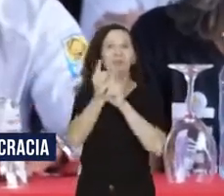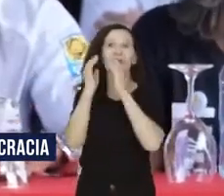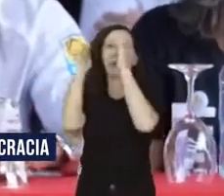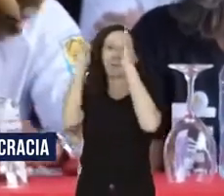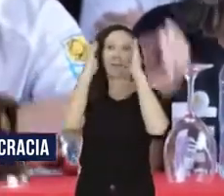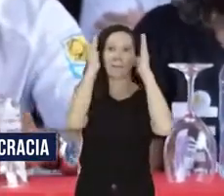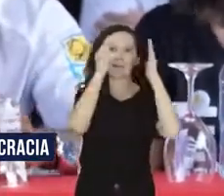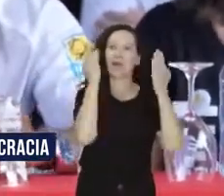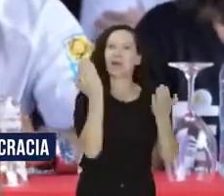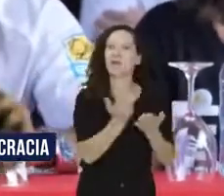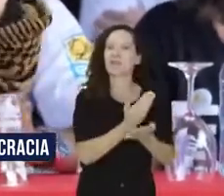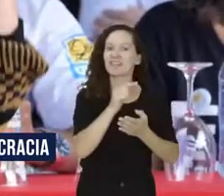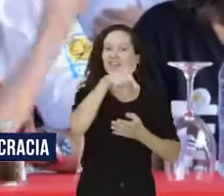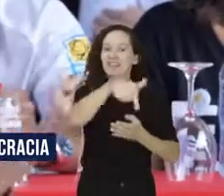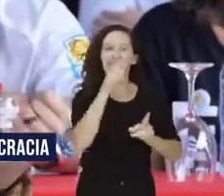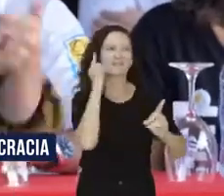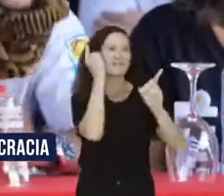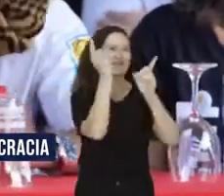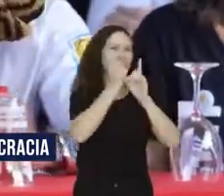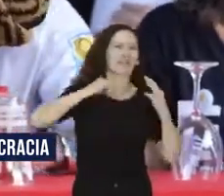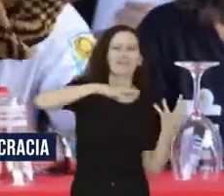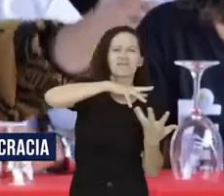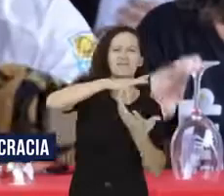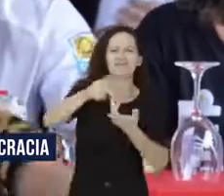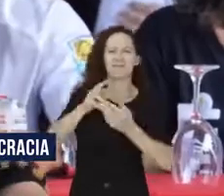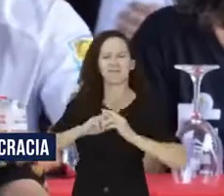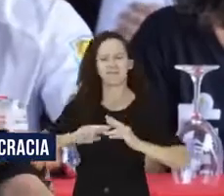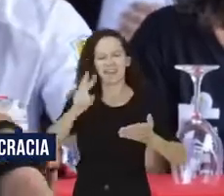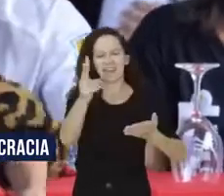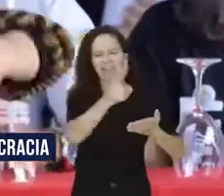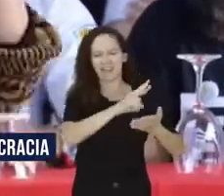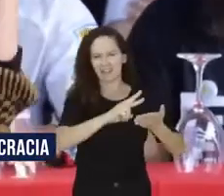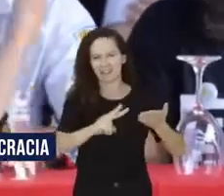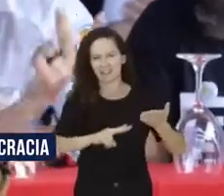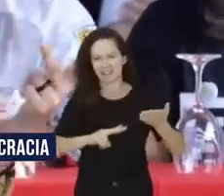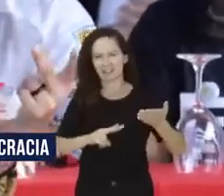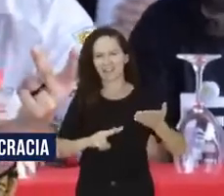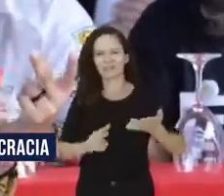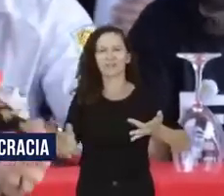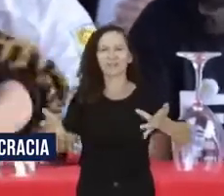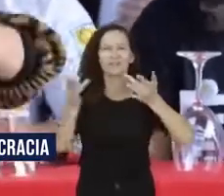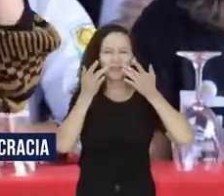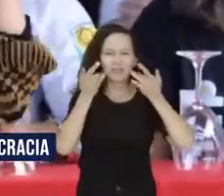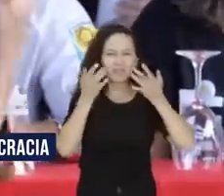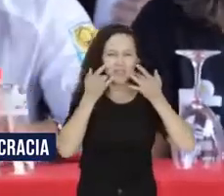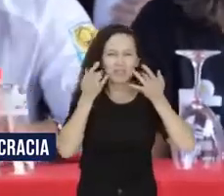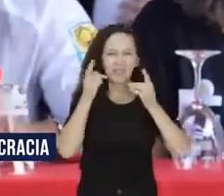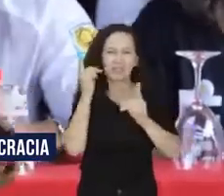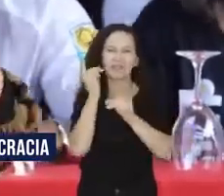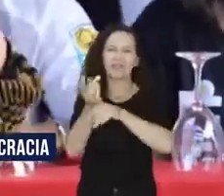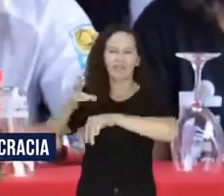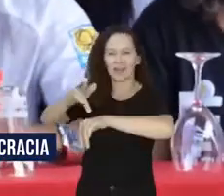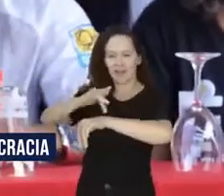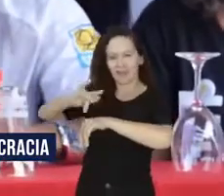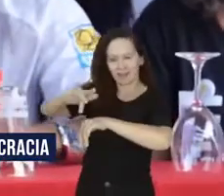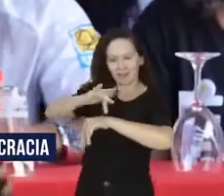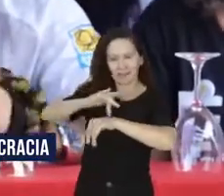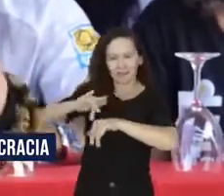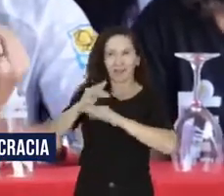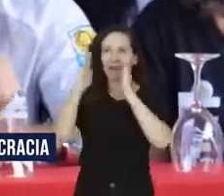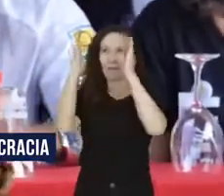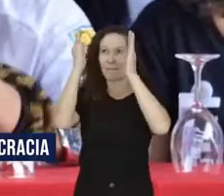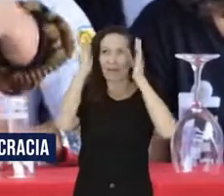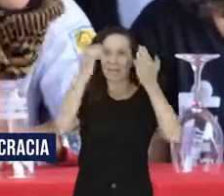descobri o universo da leitura, do teatro, da dança. Gente, a biblioteca tem muitas